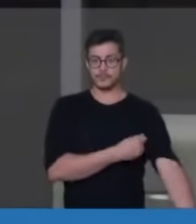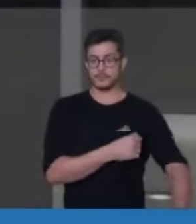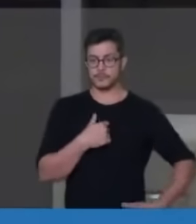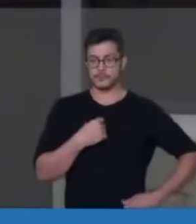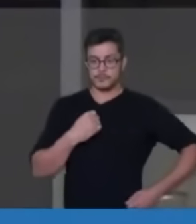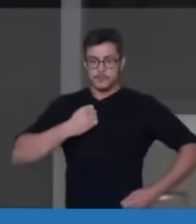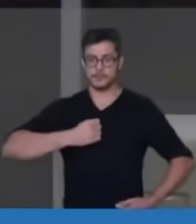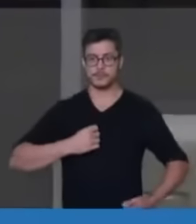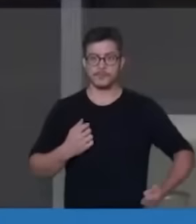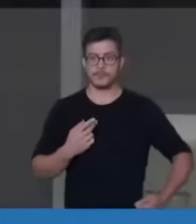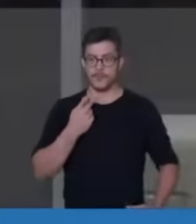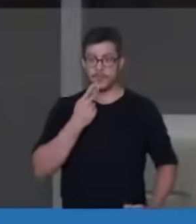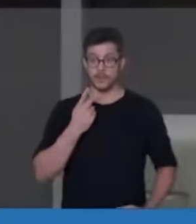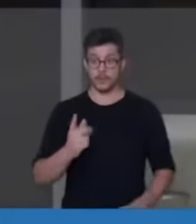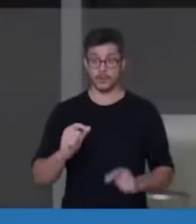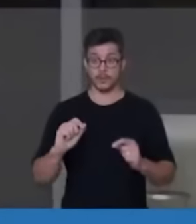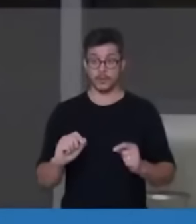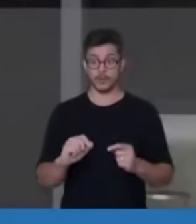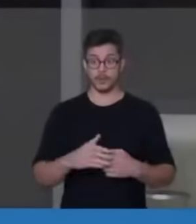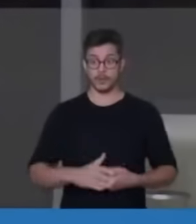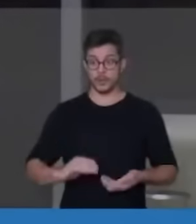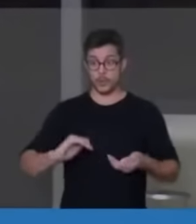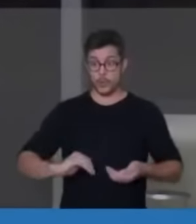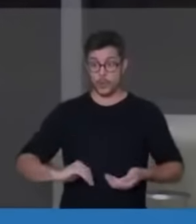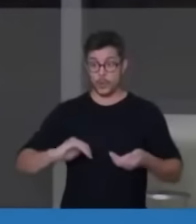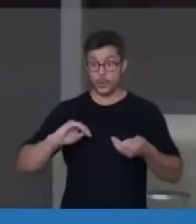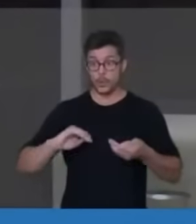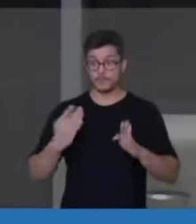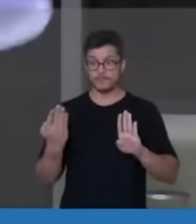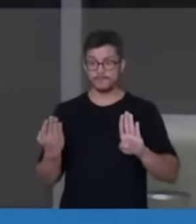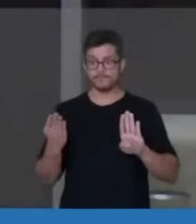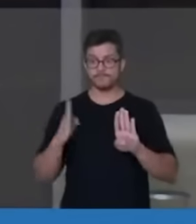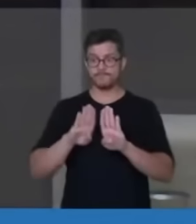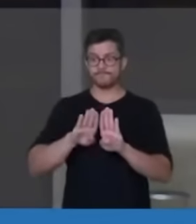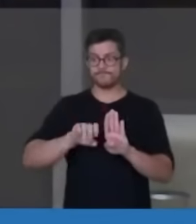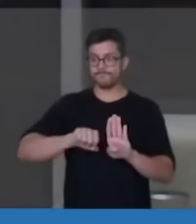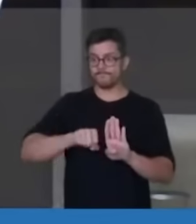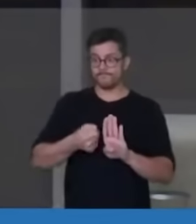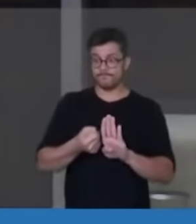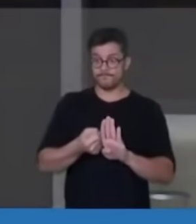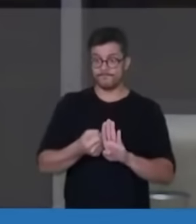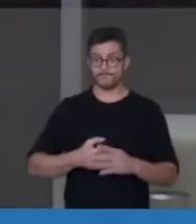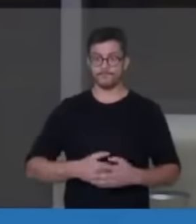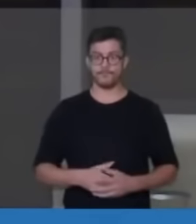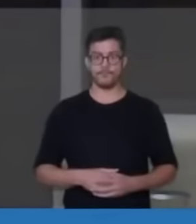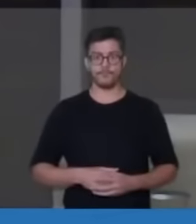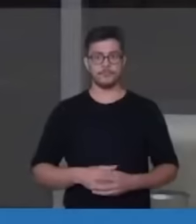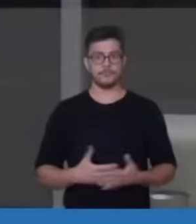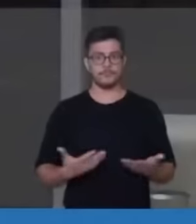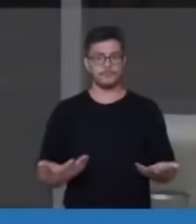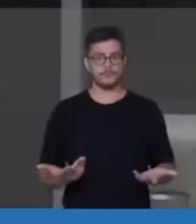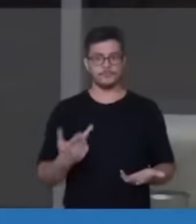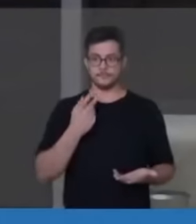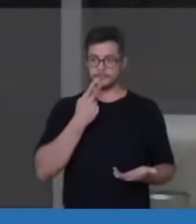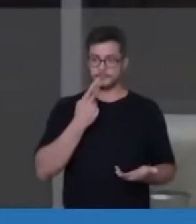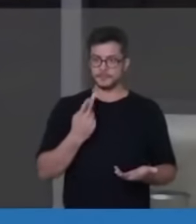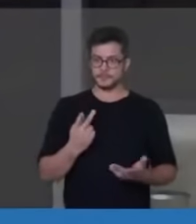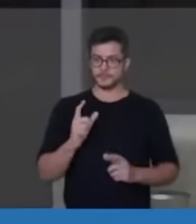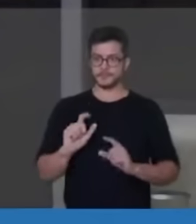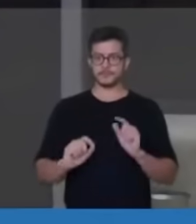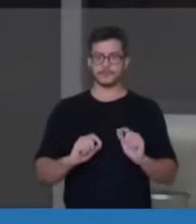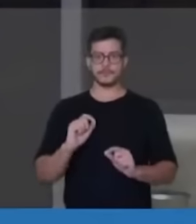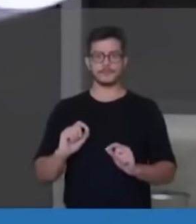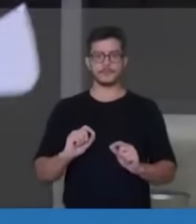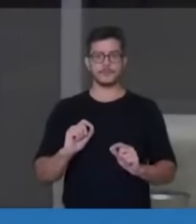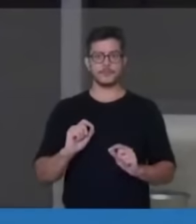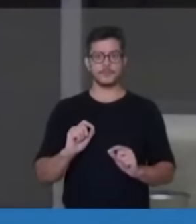o recesso do Congresso, desse Congresso que aqui estava, usando inclusive o discurso de Márcio Moreira Alves